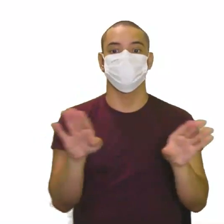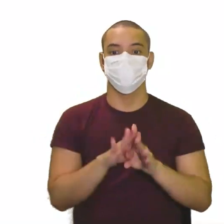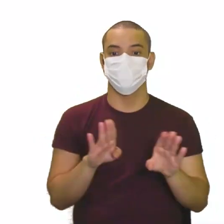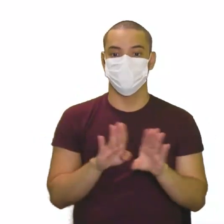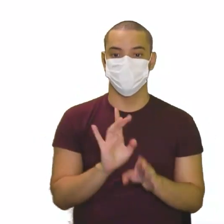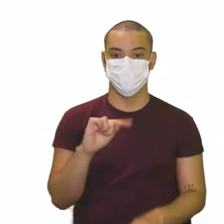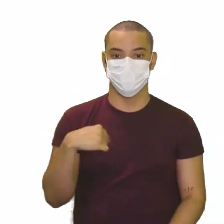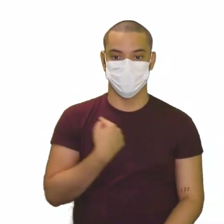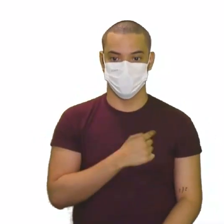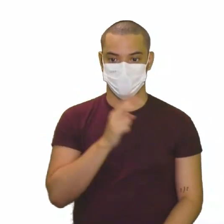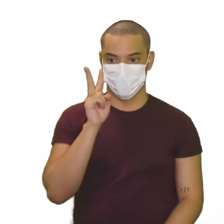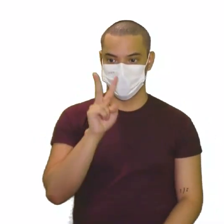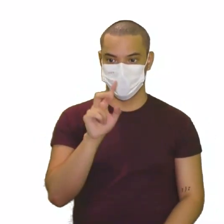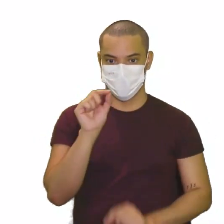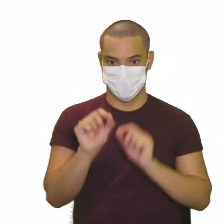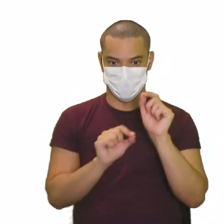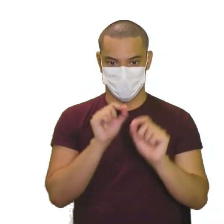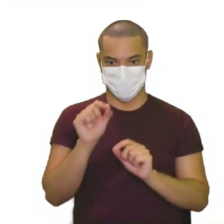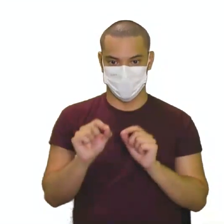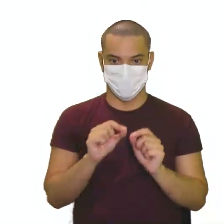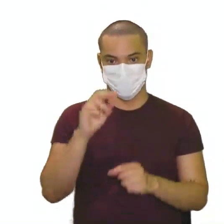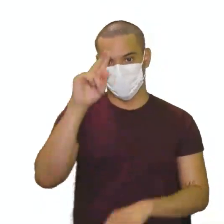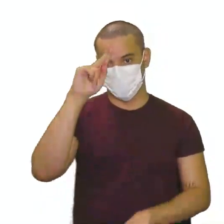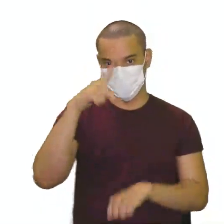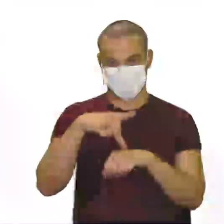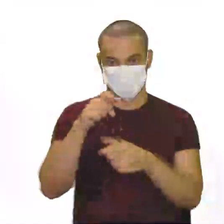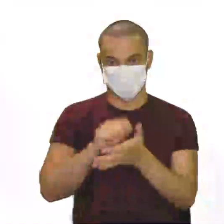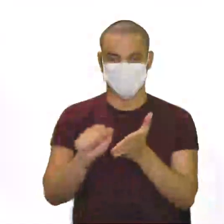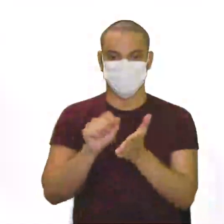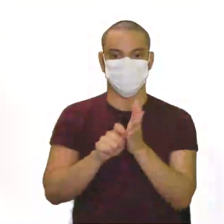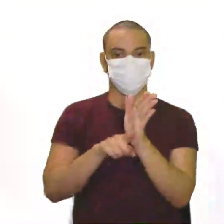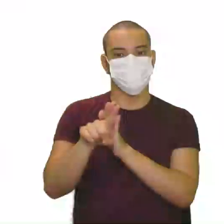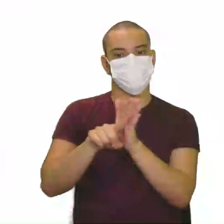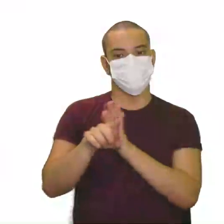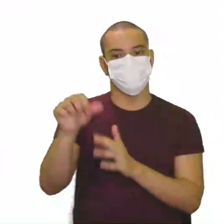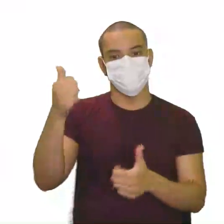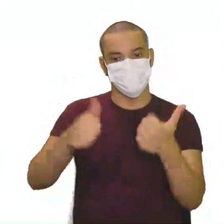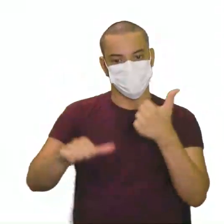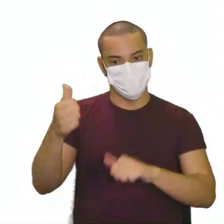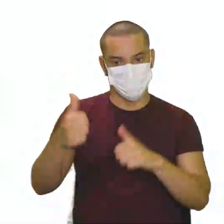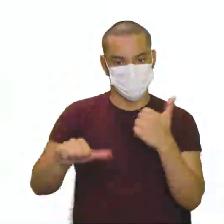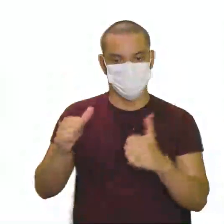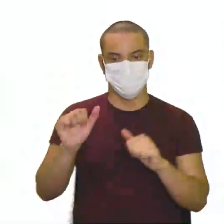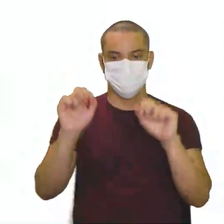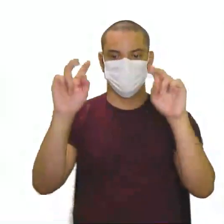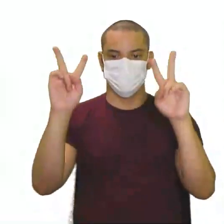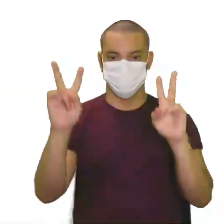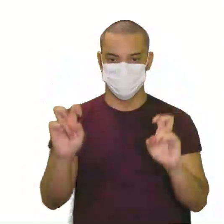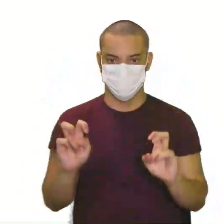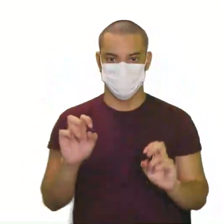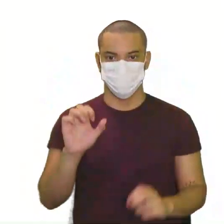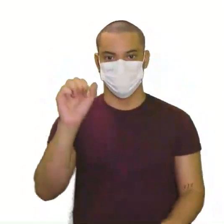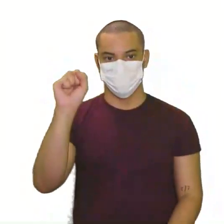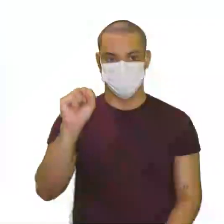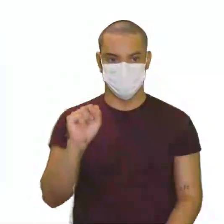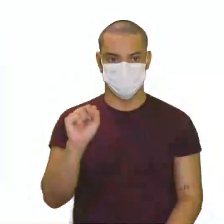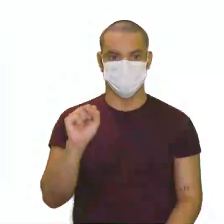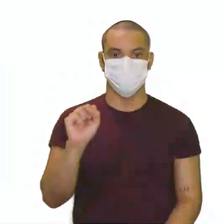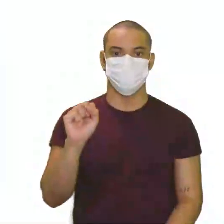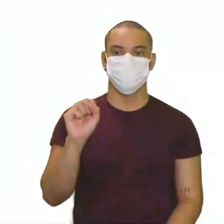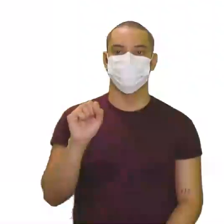que nós iremos nós iremos que o Willian Gil que chique ver e ficou aí a o buço